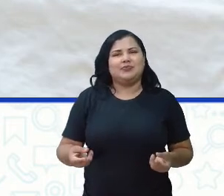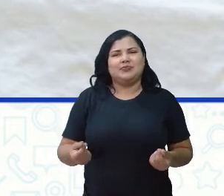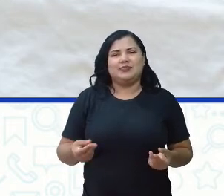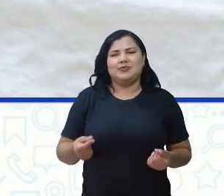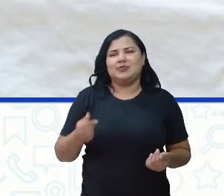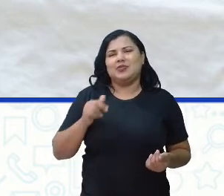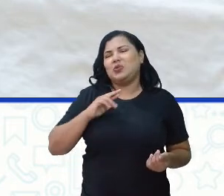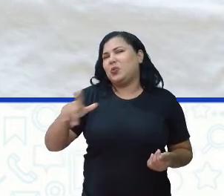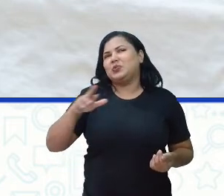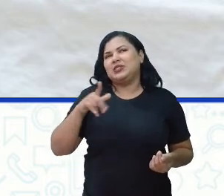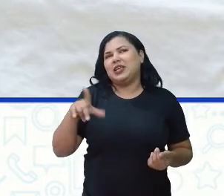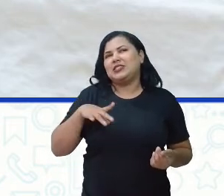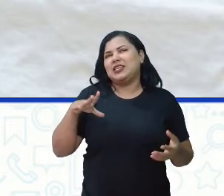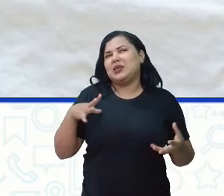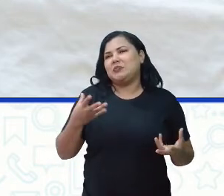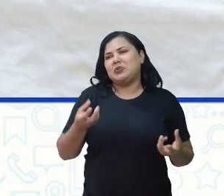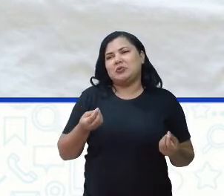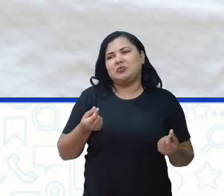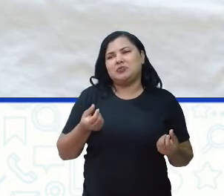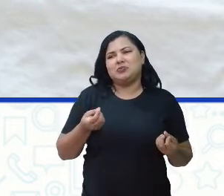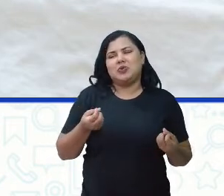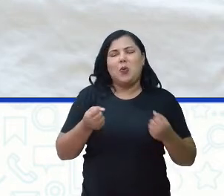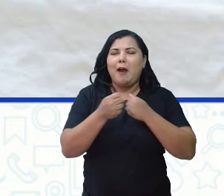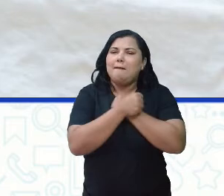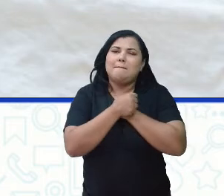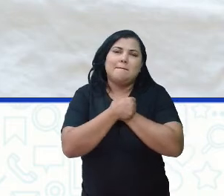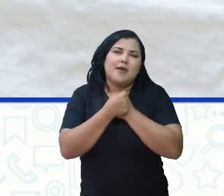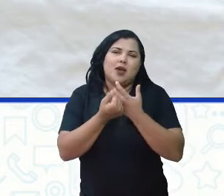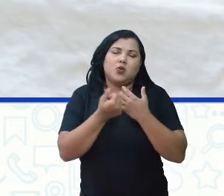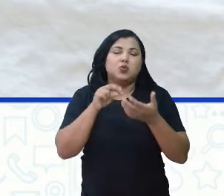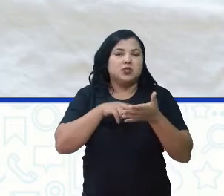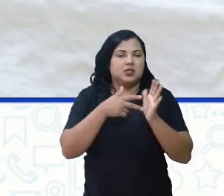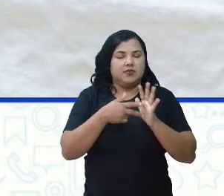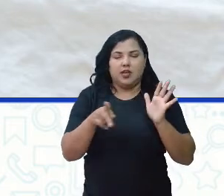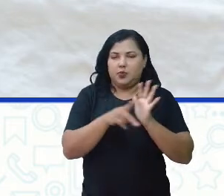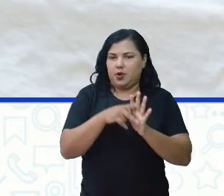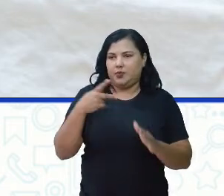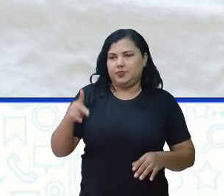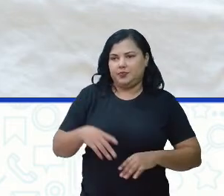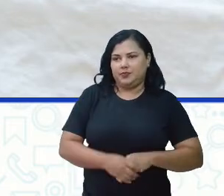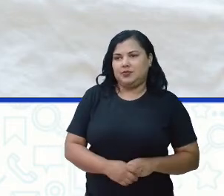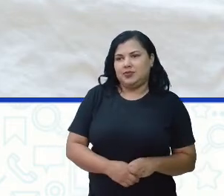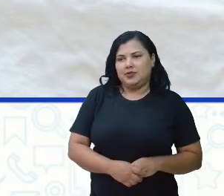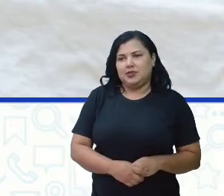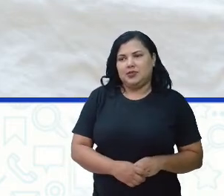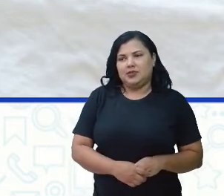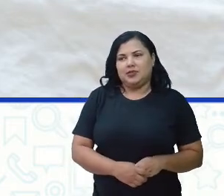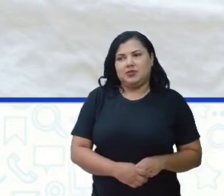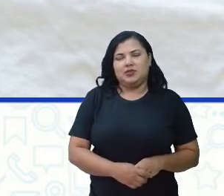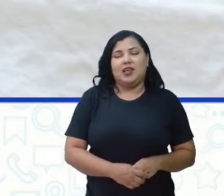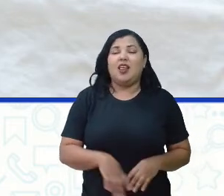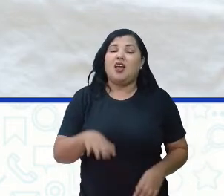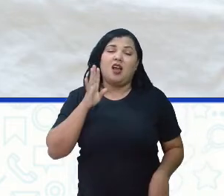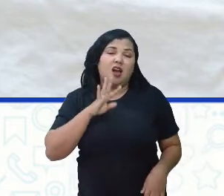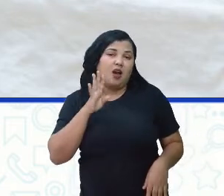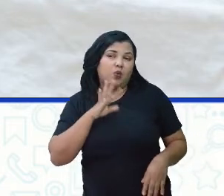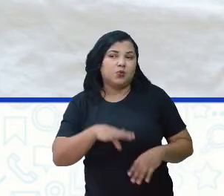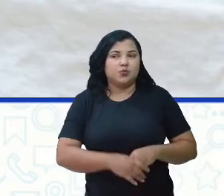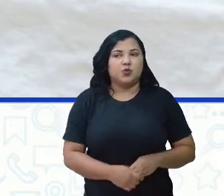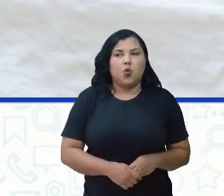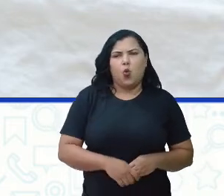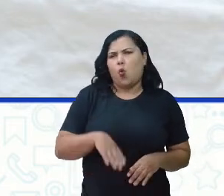não tem um apego muito forte do significado dela. Por exemplo, quando a gente usa